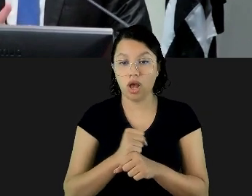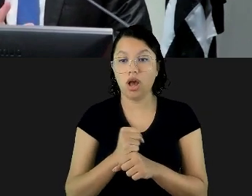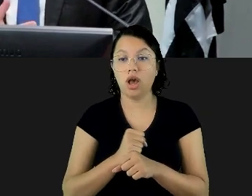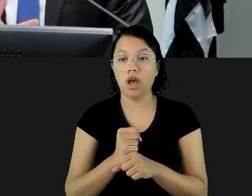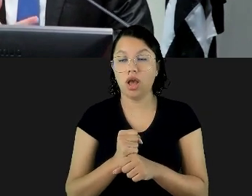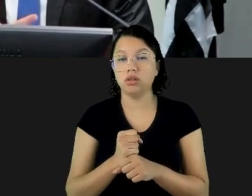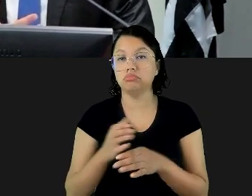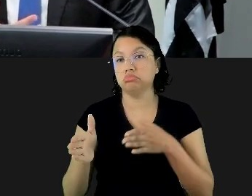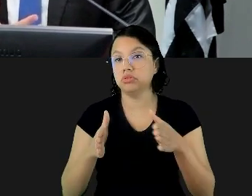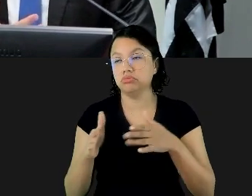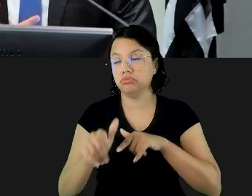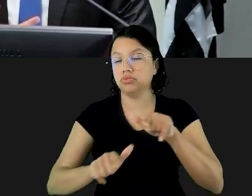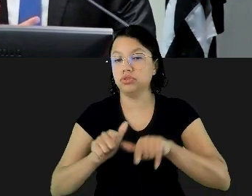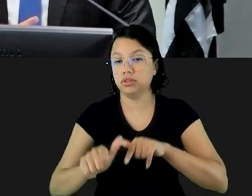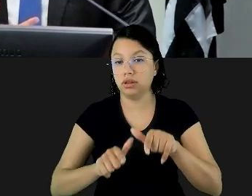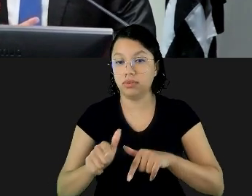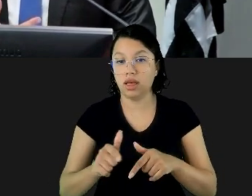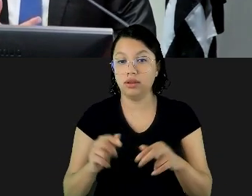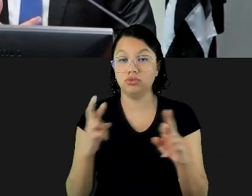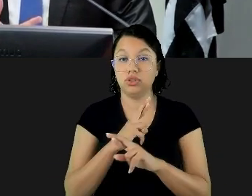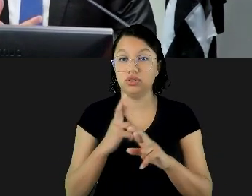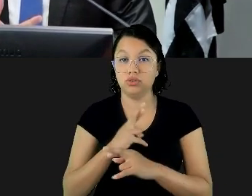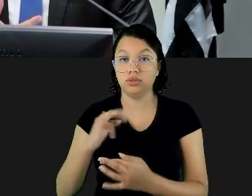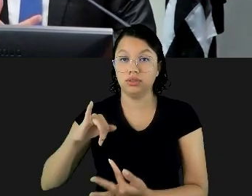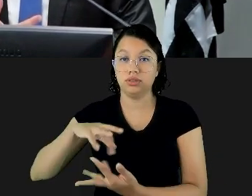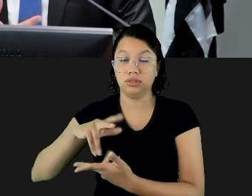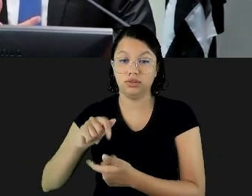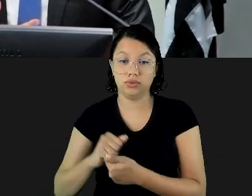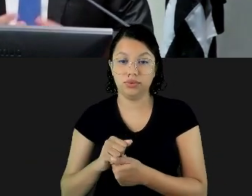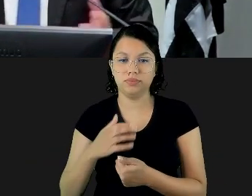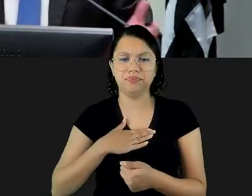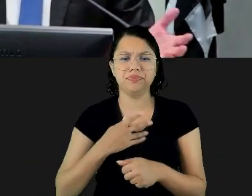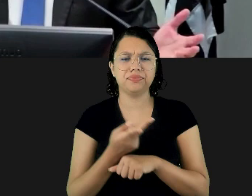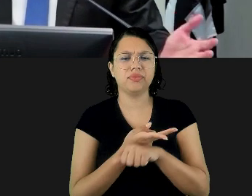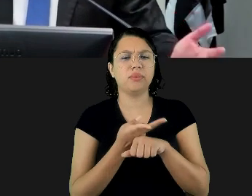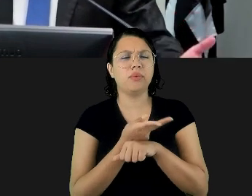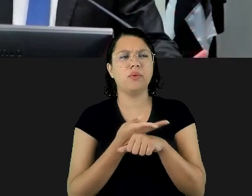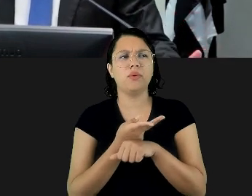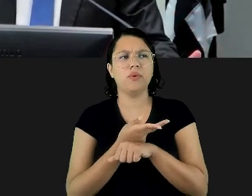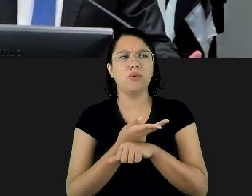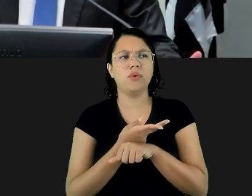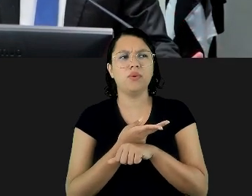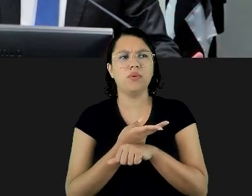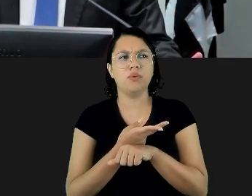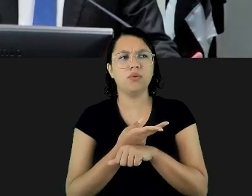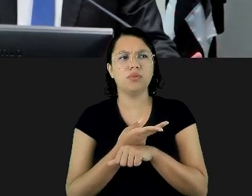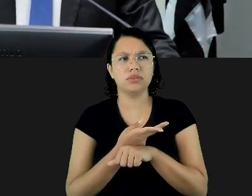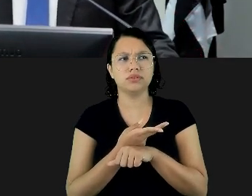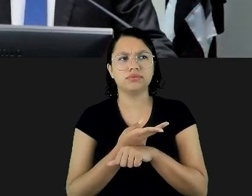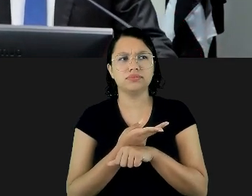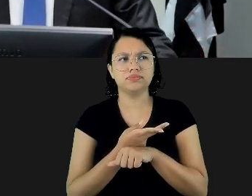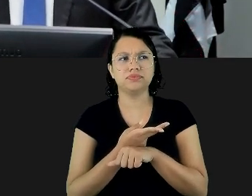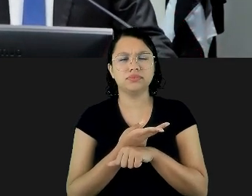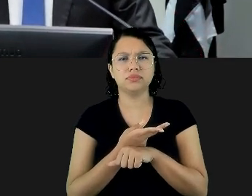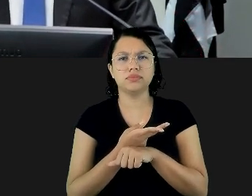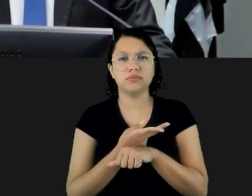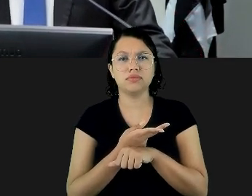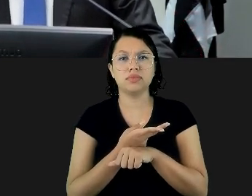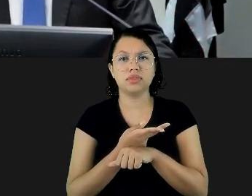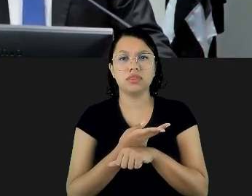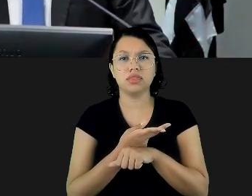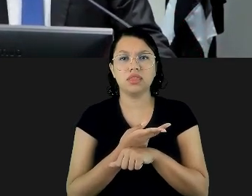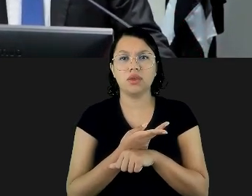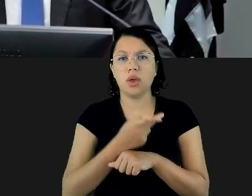gabinete, e me procura um embaixador dessa Associação das Nações